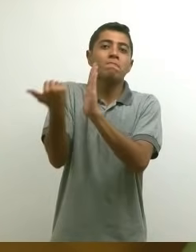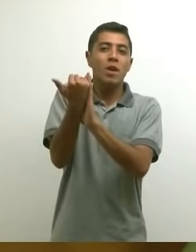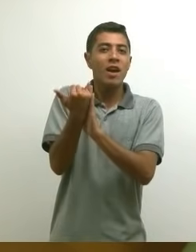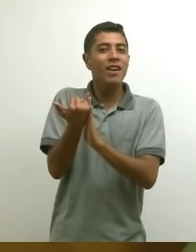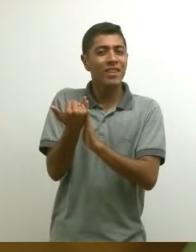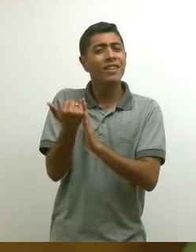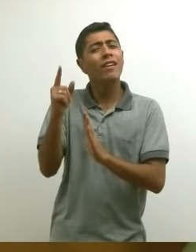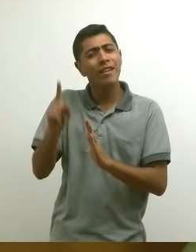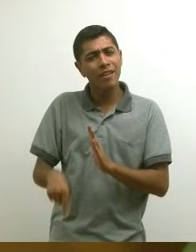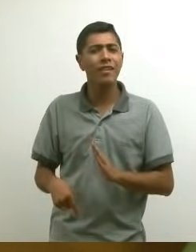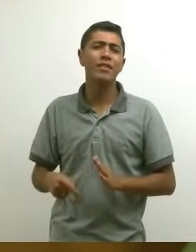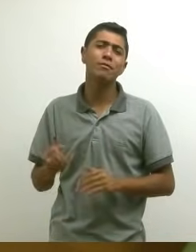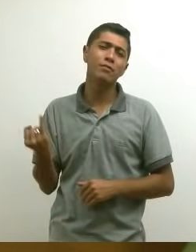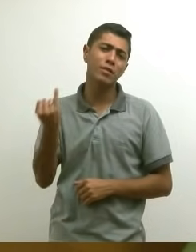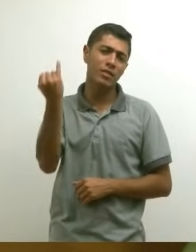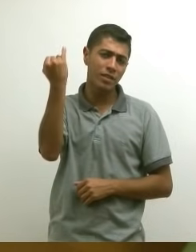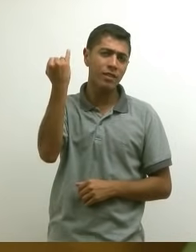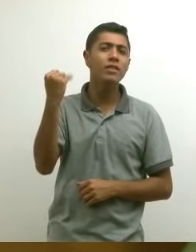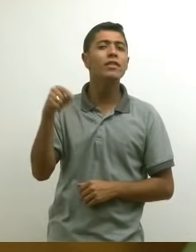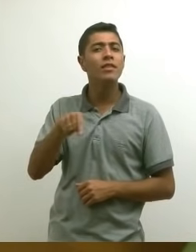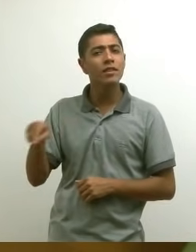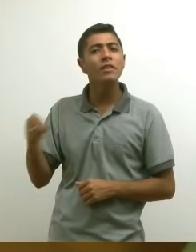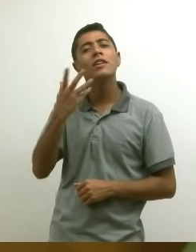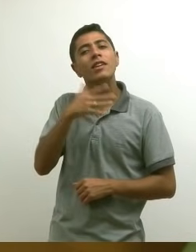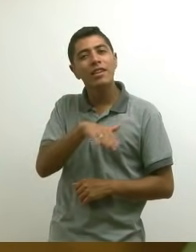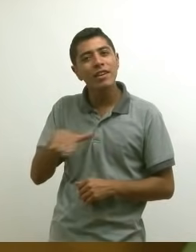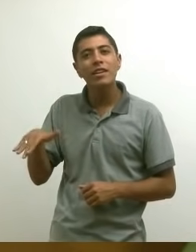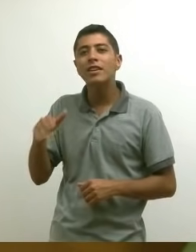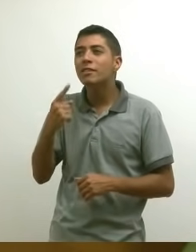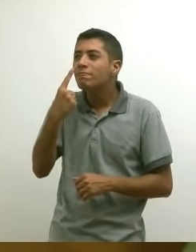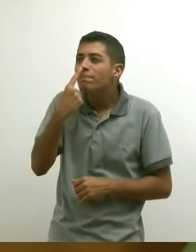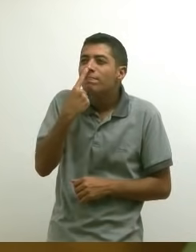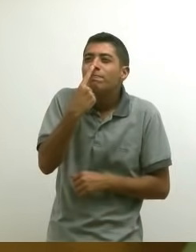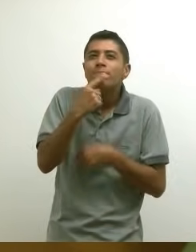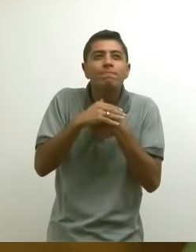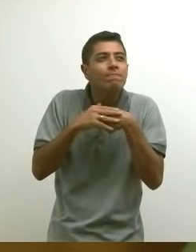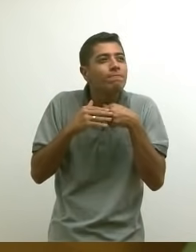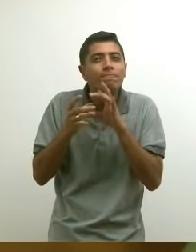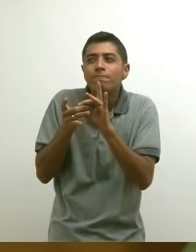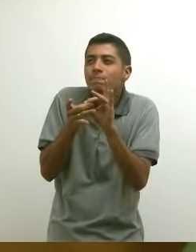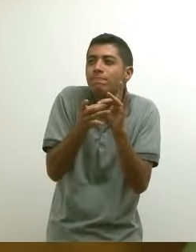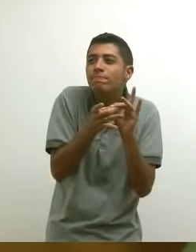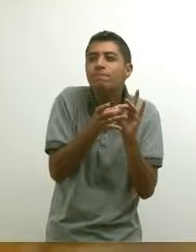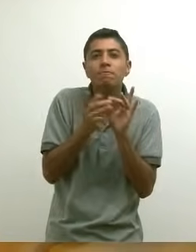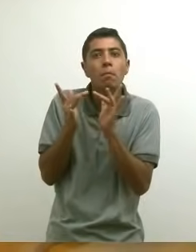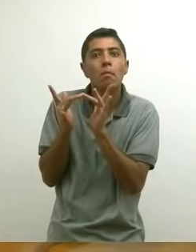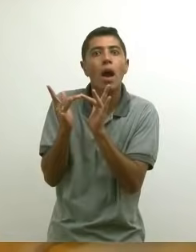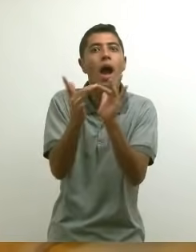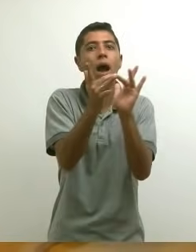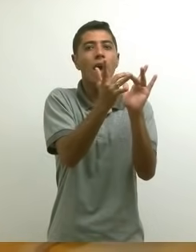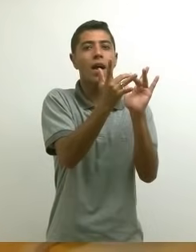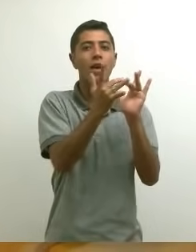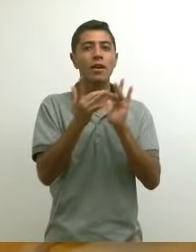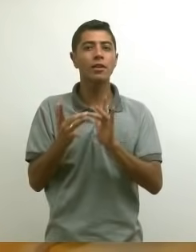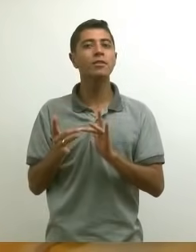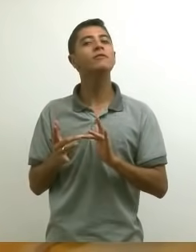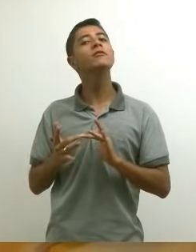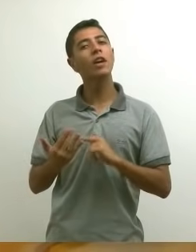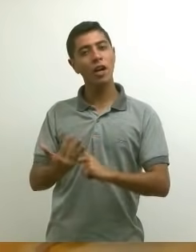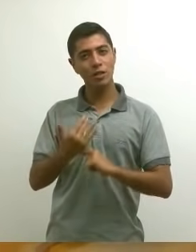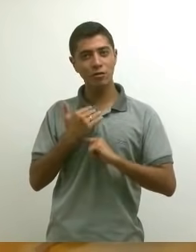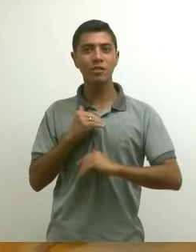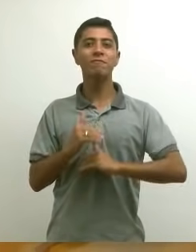tão viva então queria tanto vínculos tantas ofertas então esse diálogo ele de alguma forma